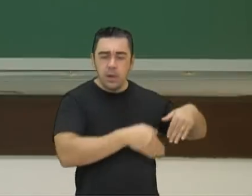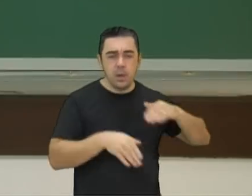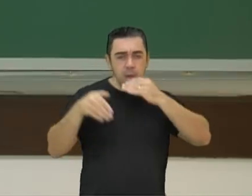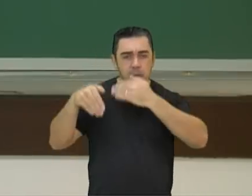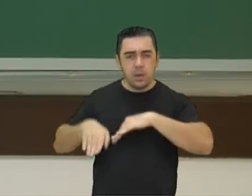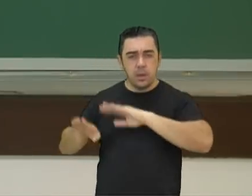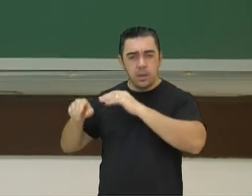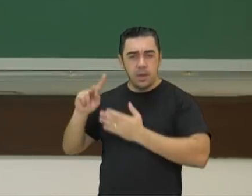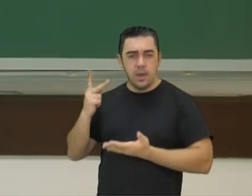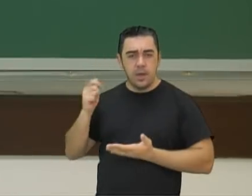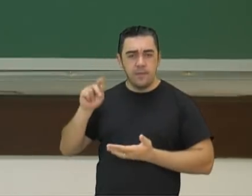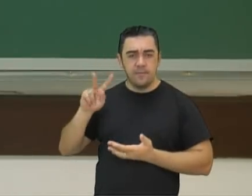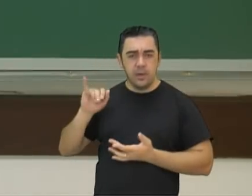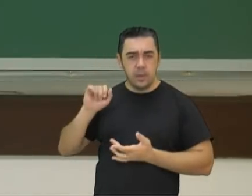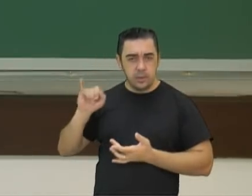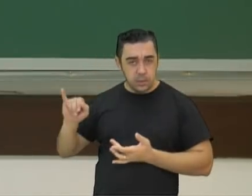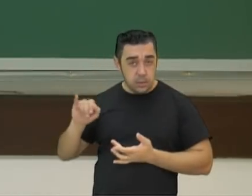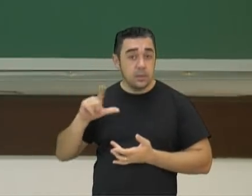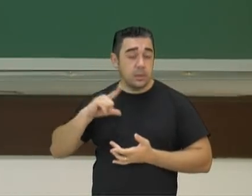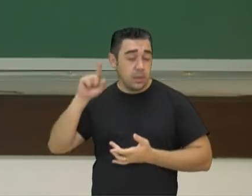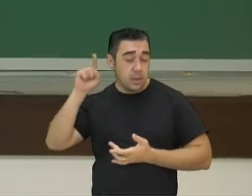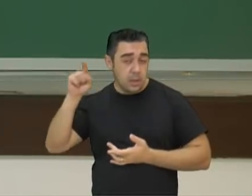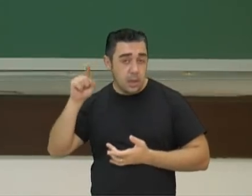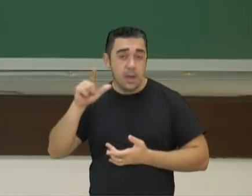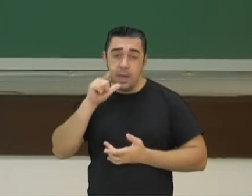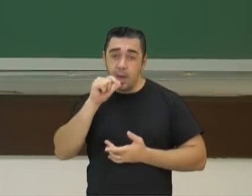águas abertas.